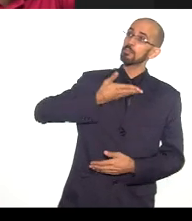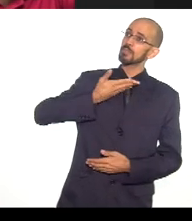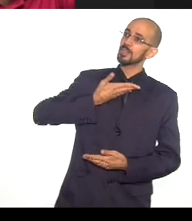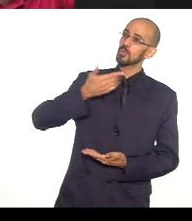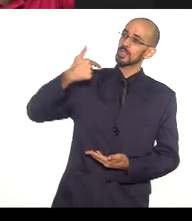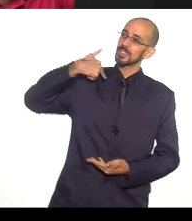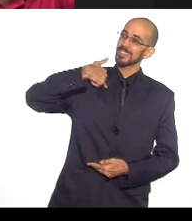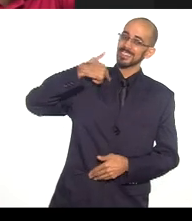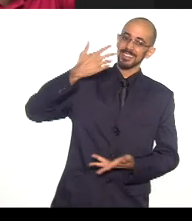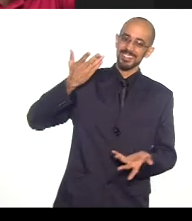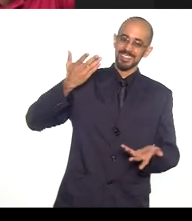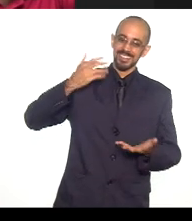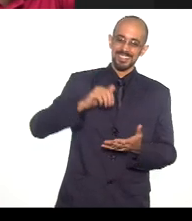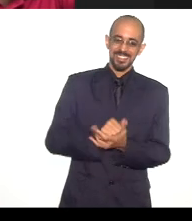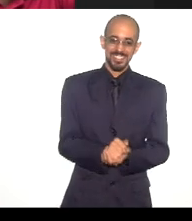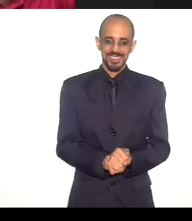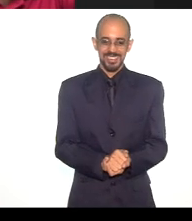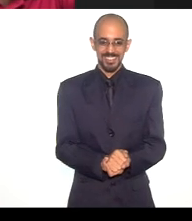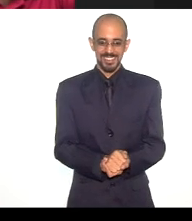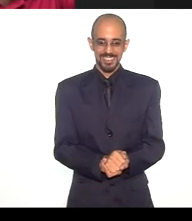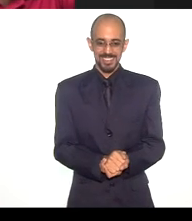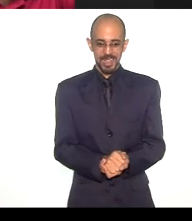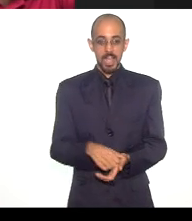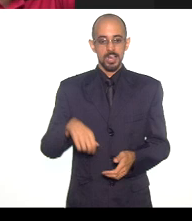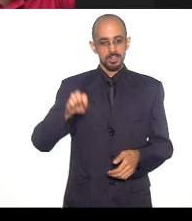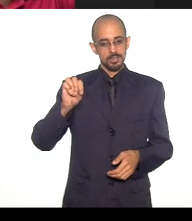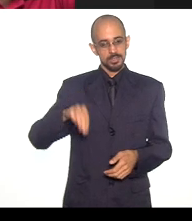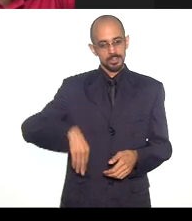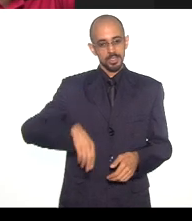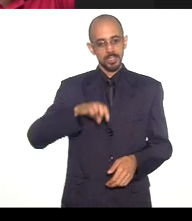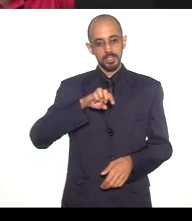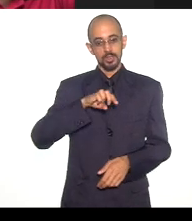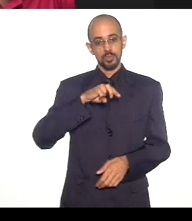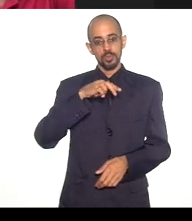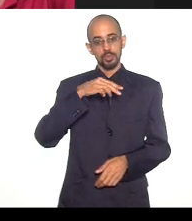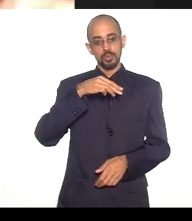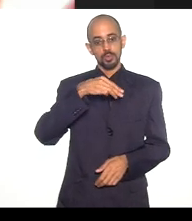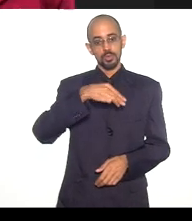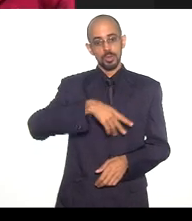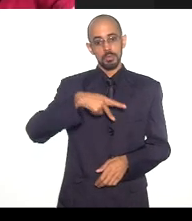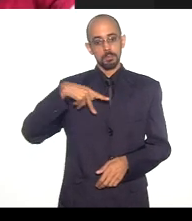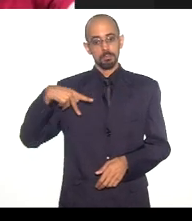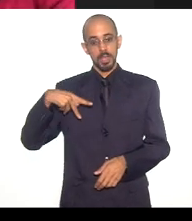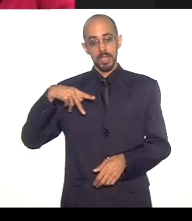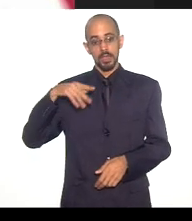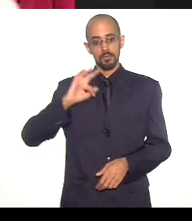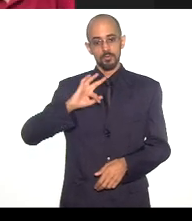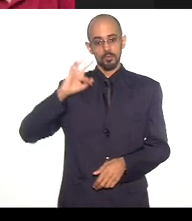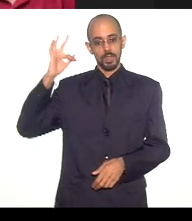Doutor Leiva, do Ministério Público Federal, também é presente.